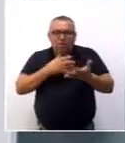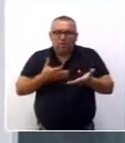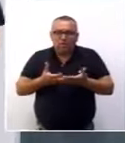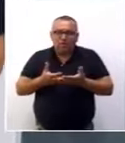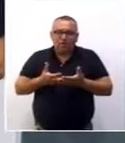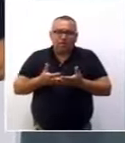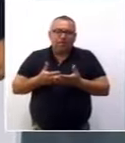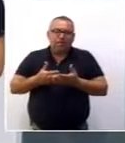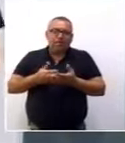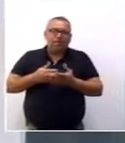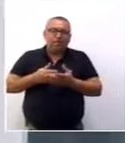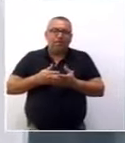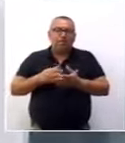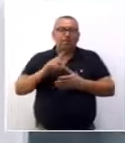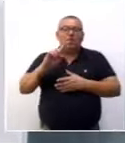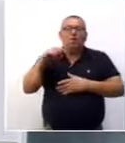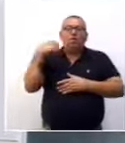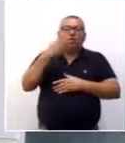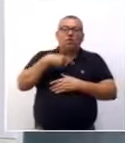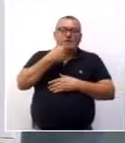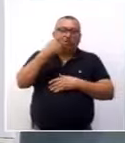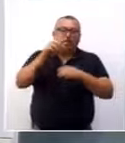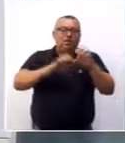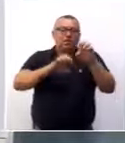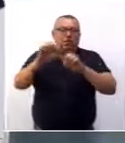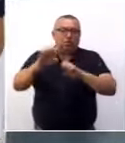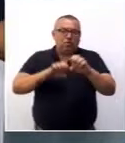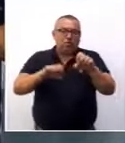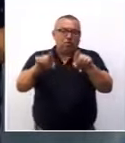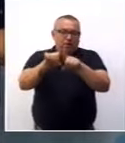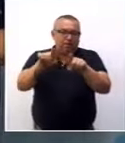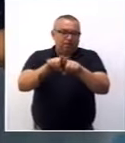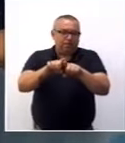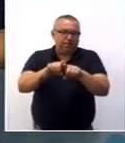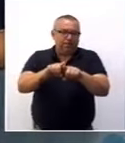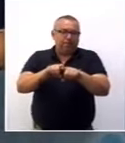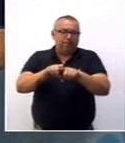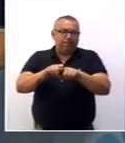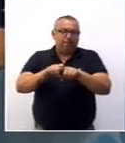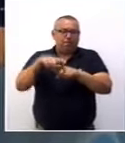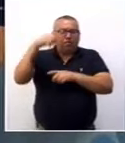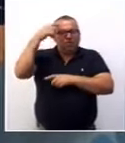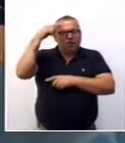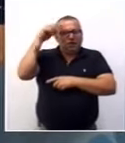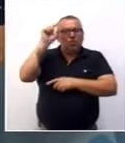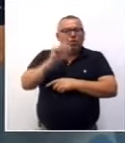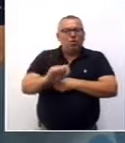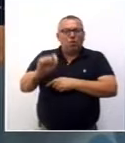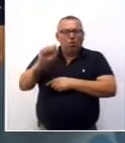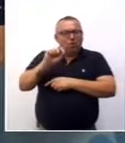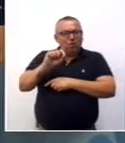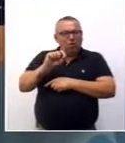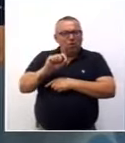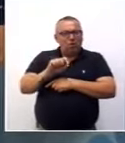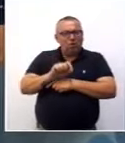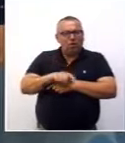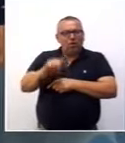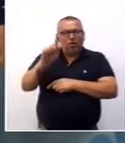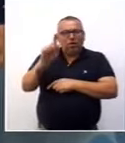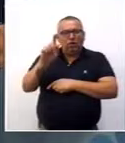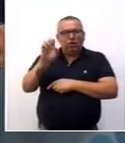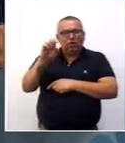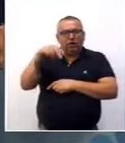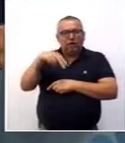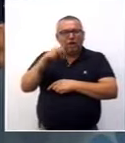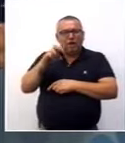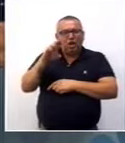Quando nós falamos a questão das estruturas, né? O que nós pensamos? É o gênero? Que